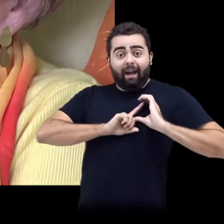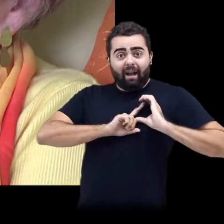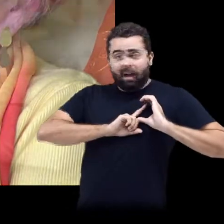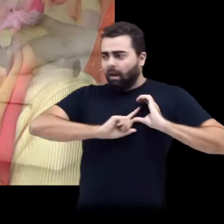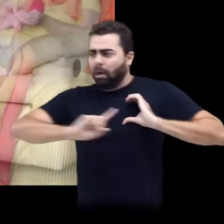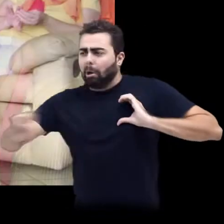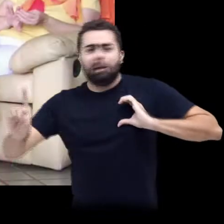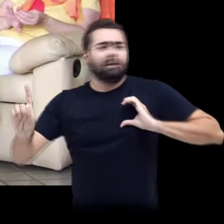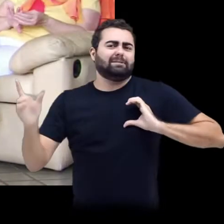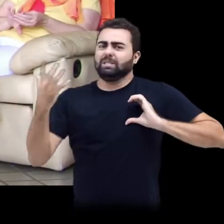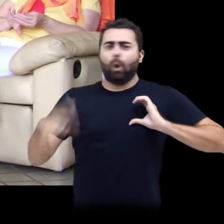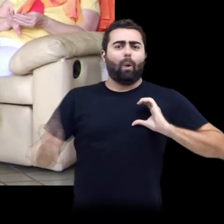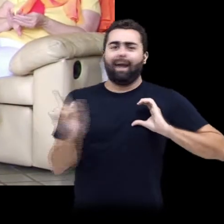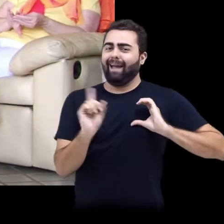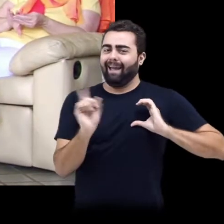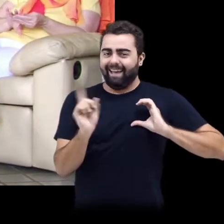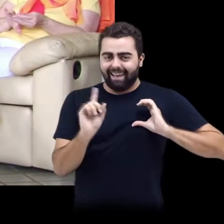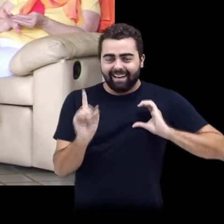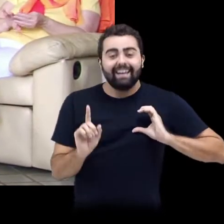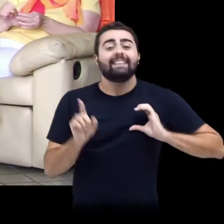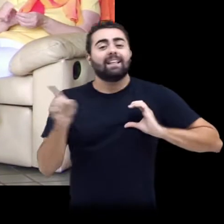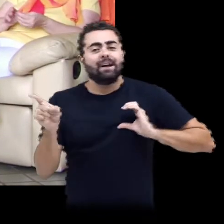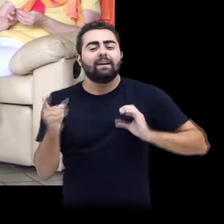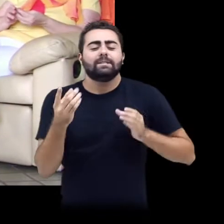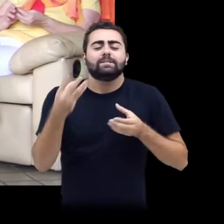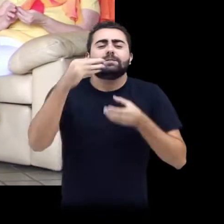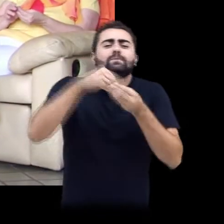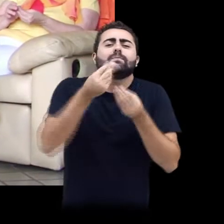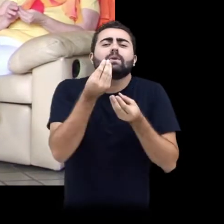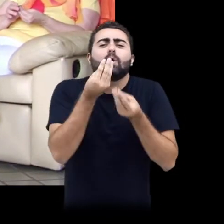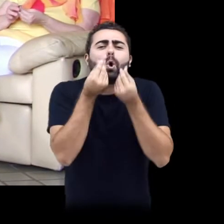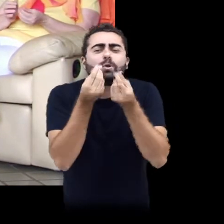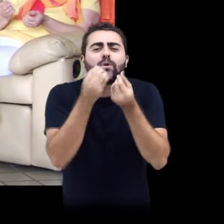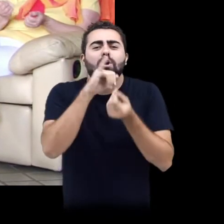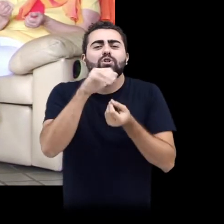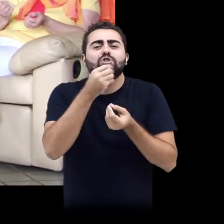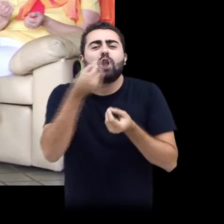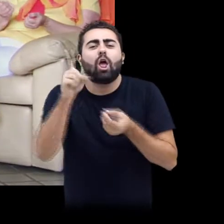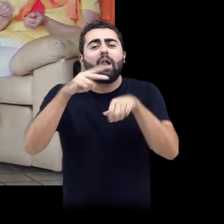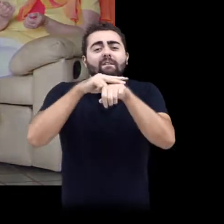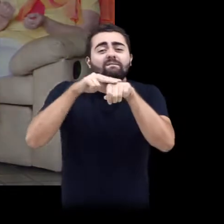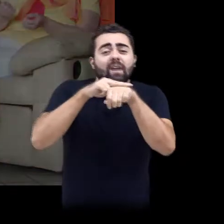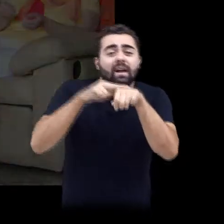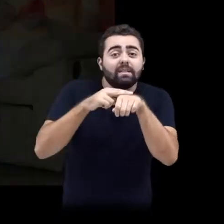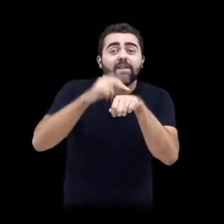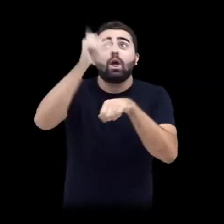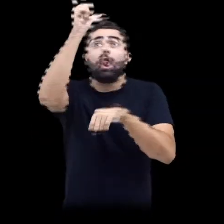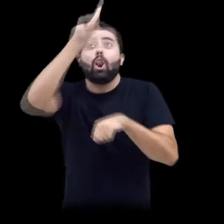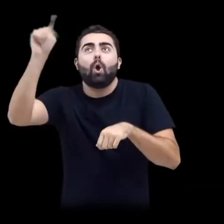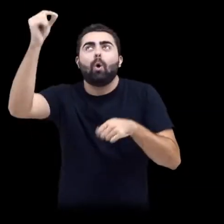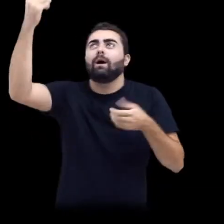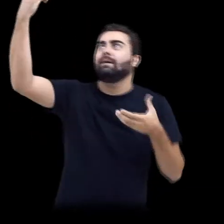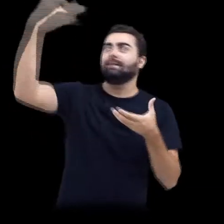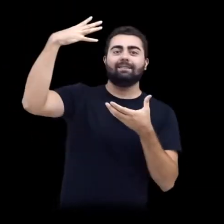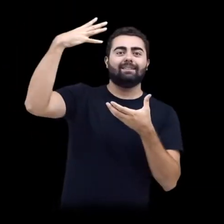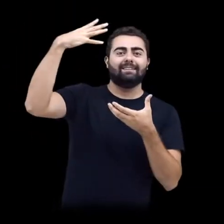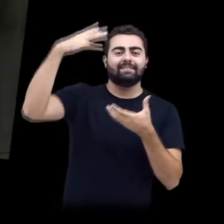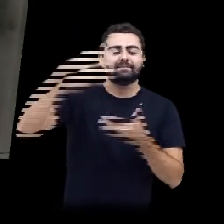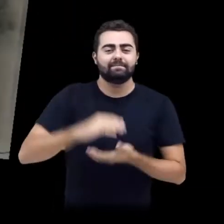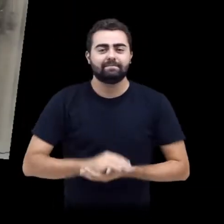giló verdinho plantado na lua nova do Penar. Fotos das filhas de